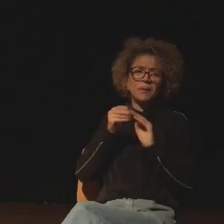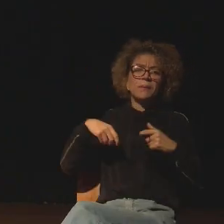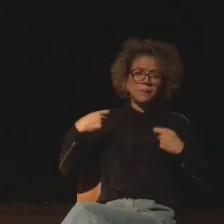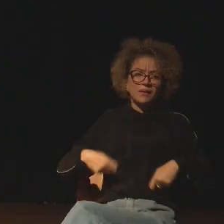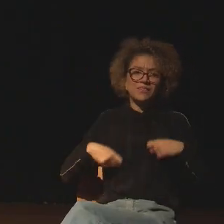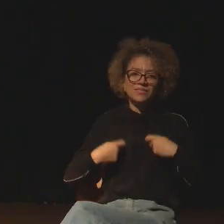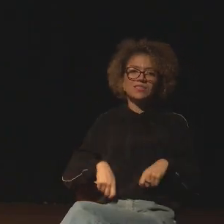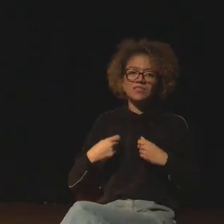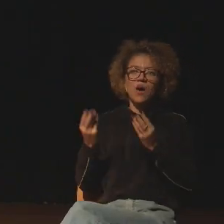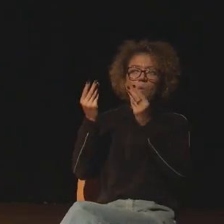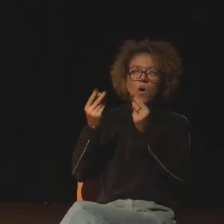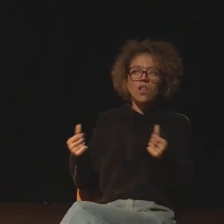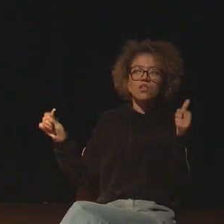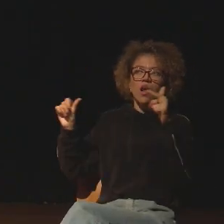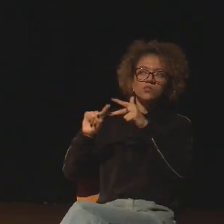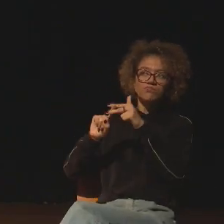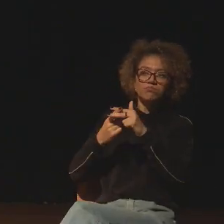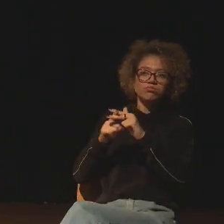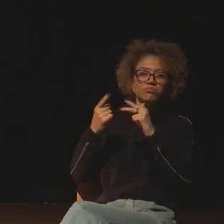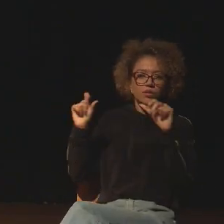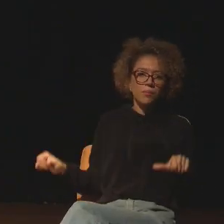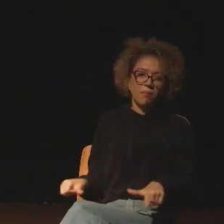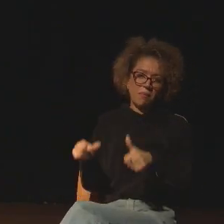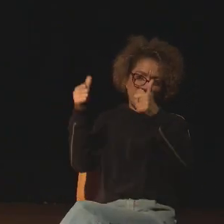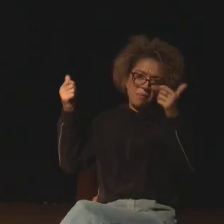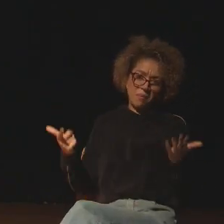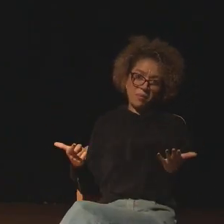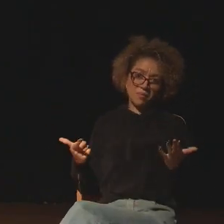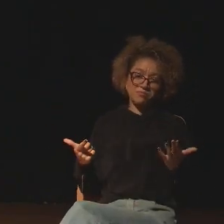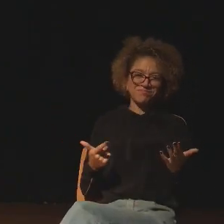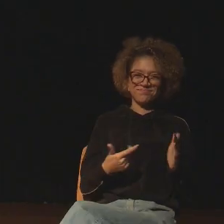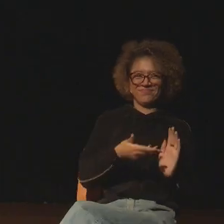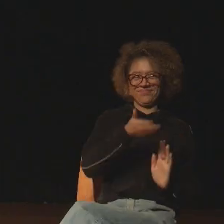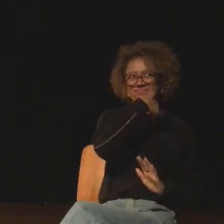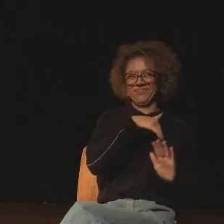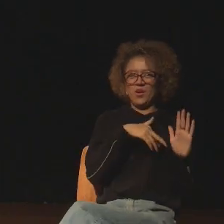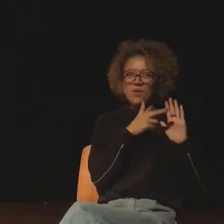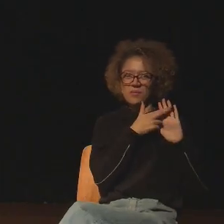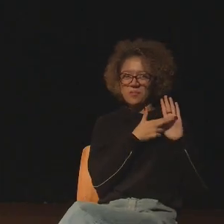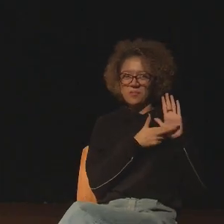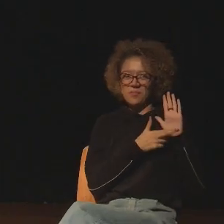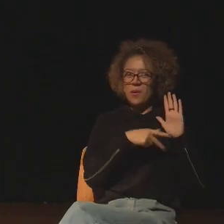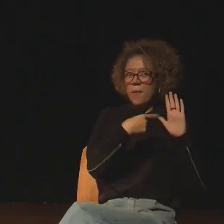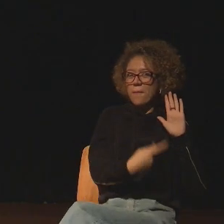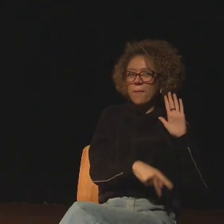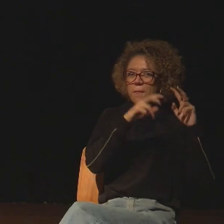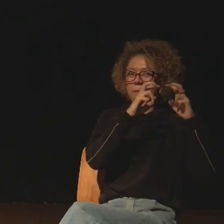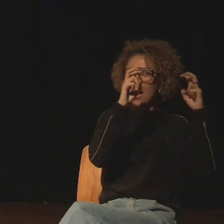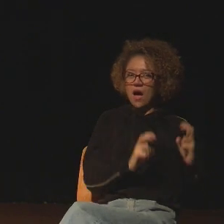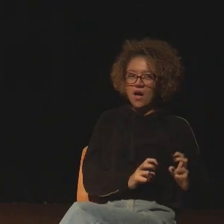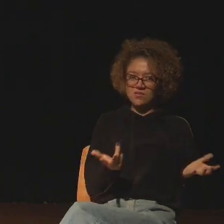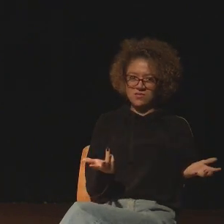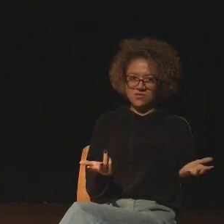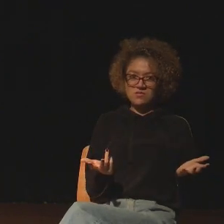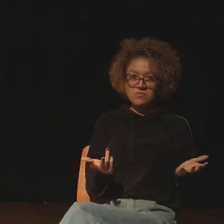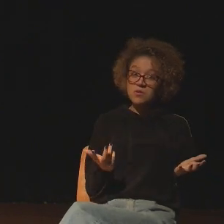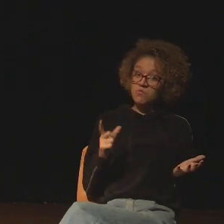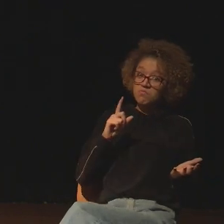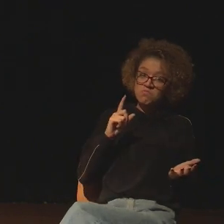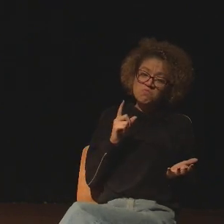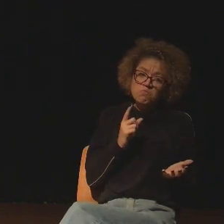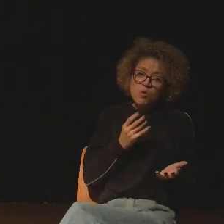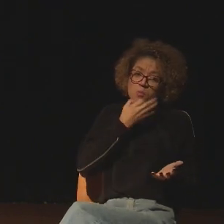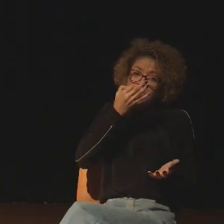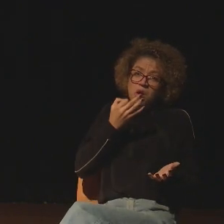de qualificação desse espaço, com os mesmos princípios que a gente viu no ofício do MASP, de uma forma